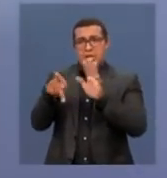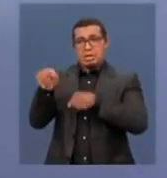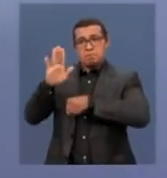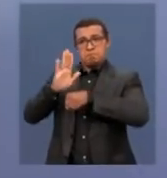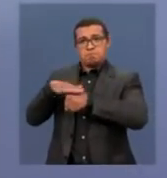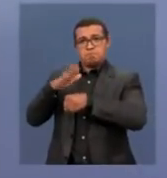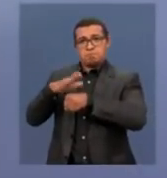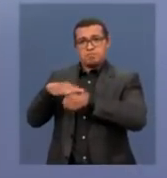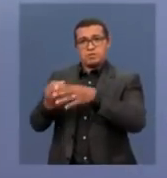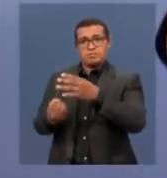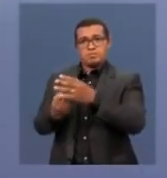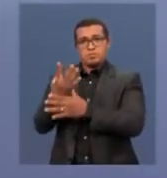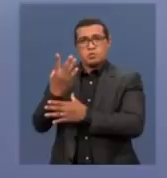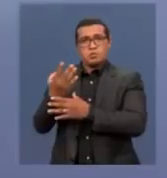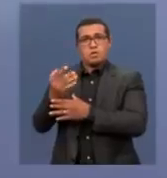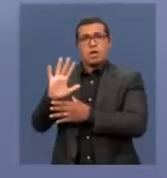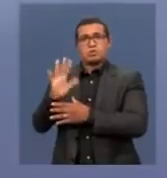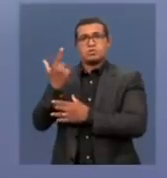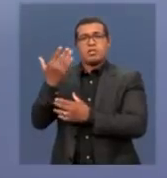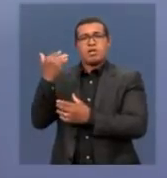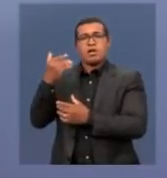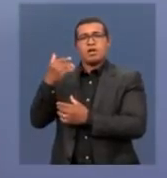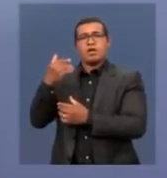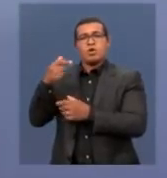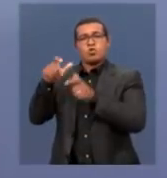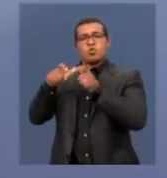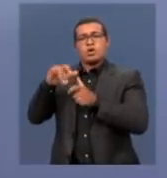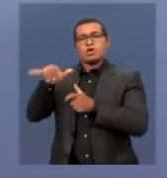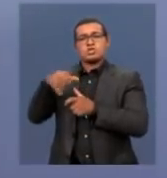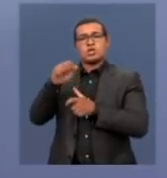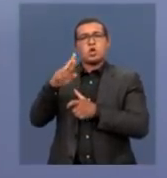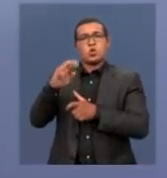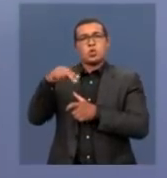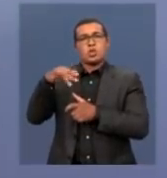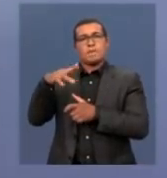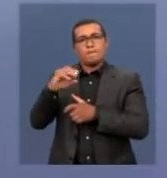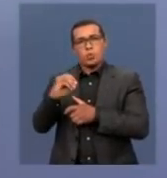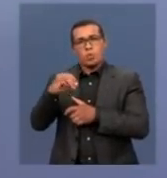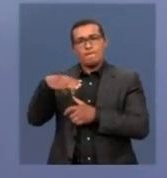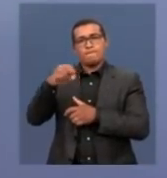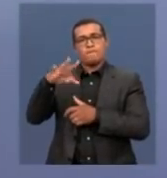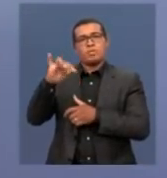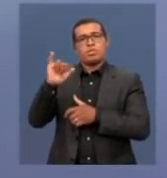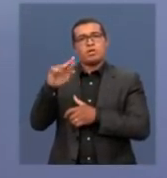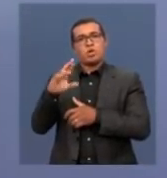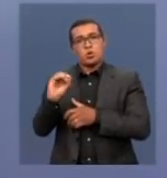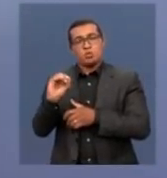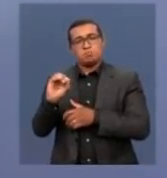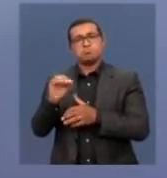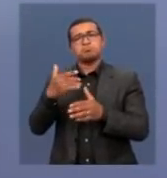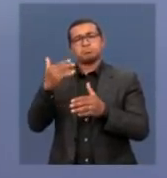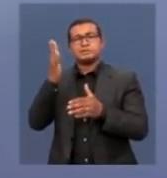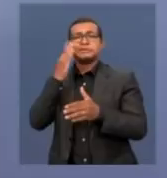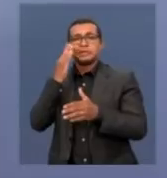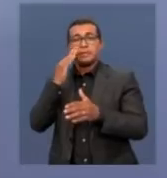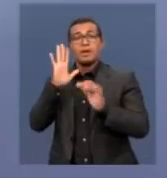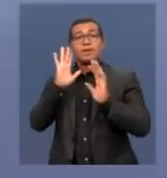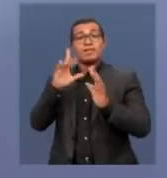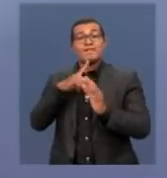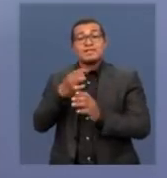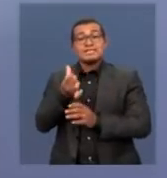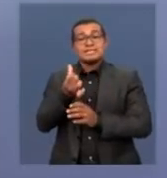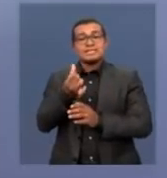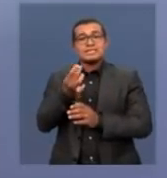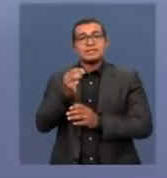lá em jerônimo monteiro né ele teve 60% de negatividade né